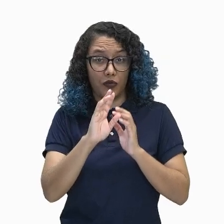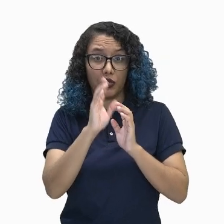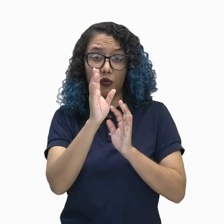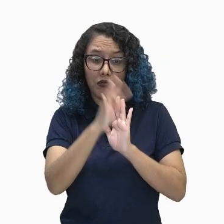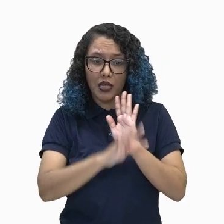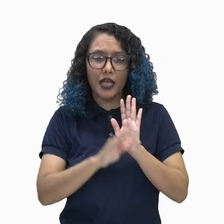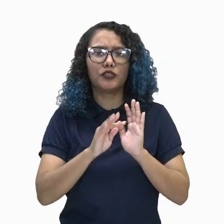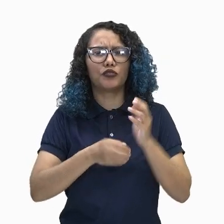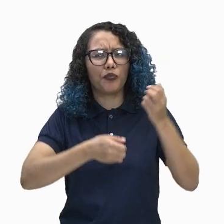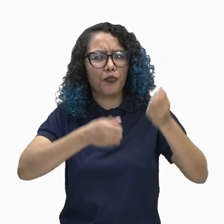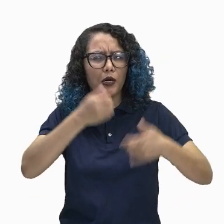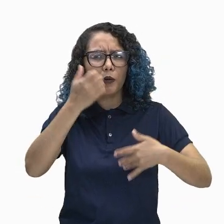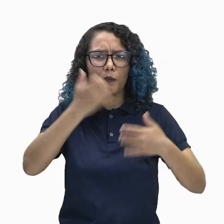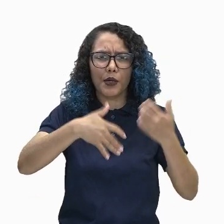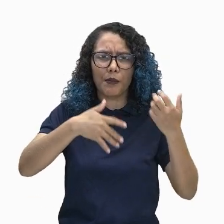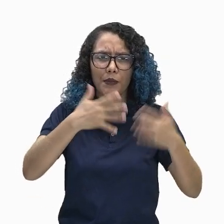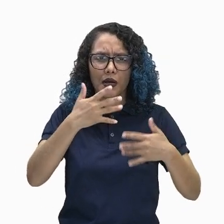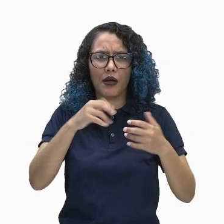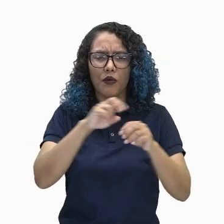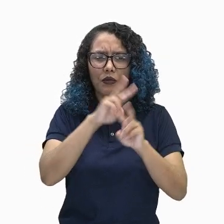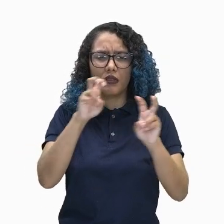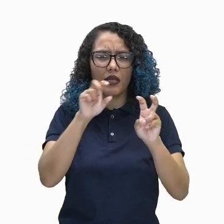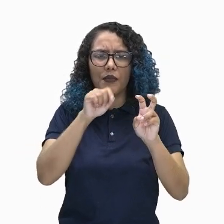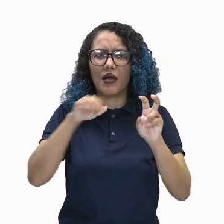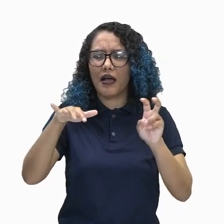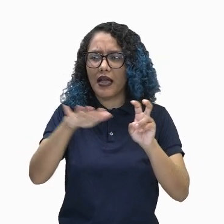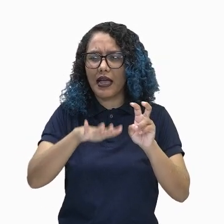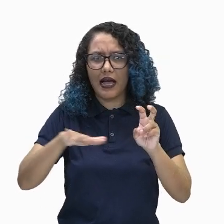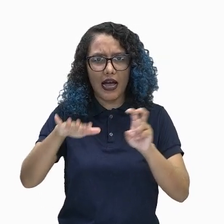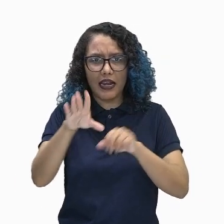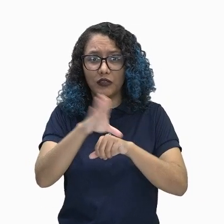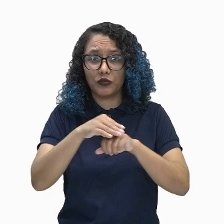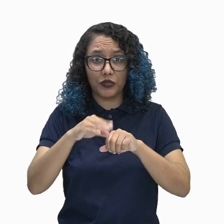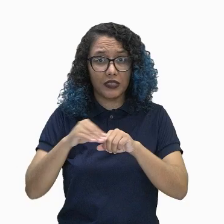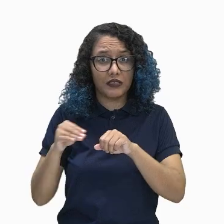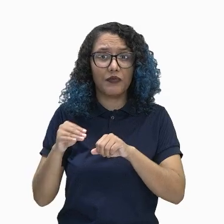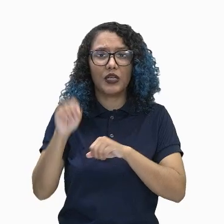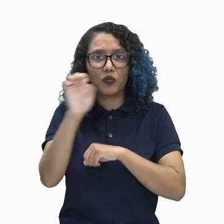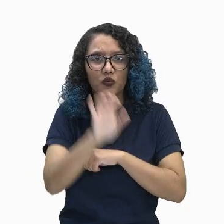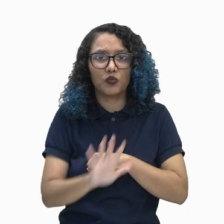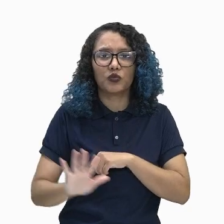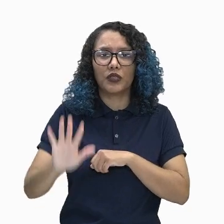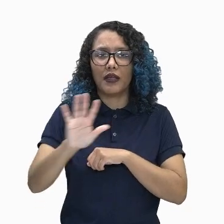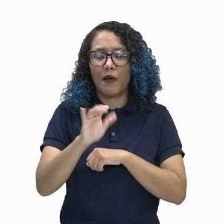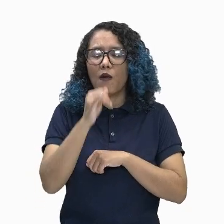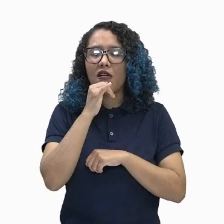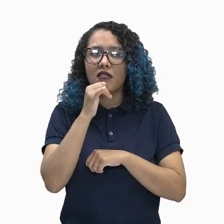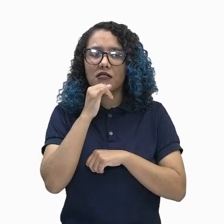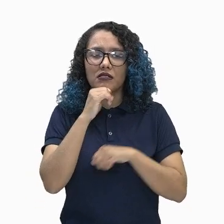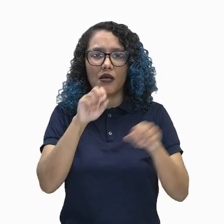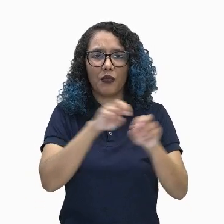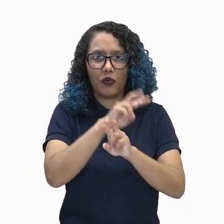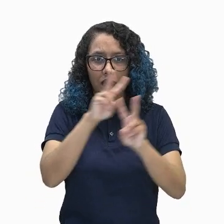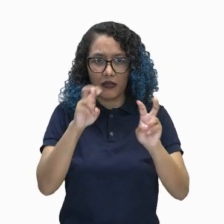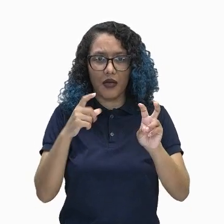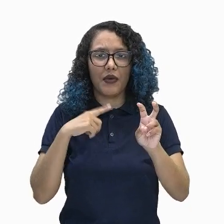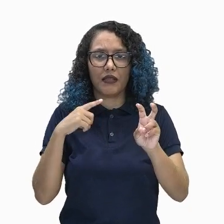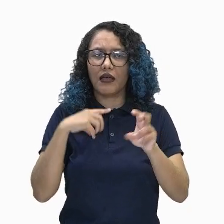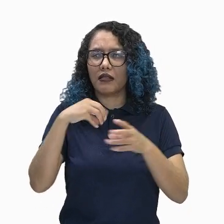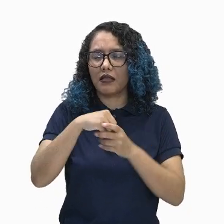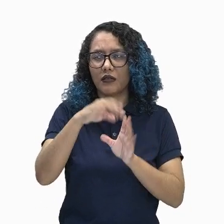falar. Pense no tema como uma grande área de conhecimento. Exemplos de tema que você pode encontrar em um